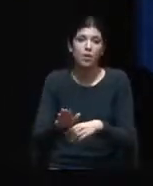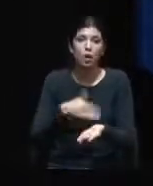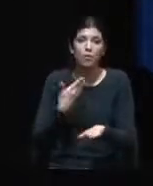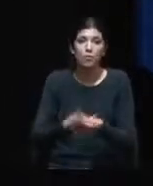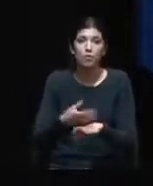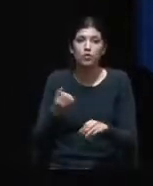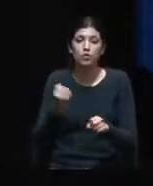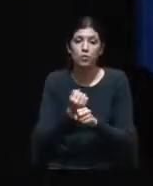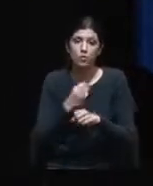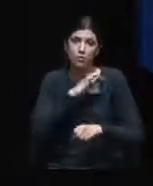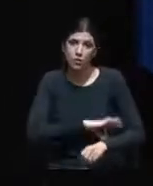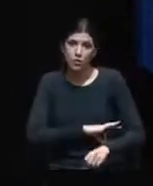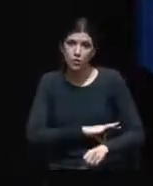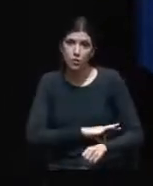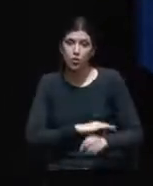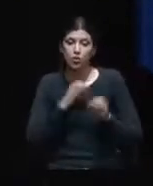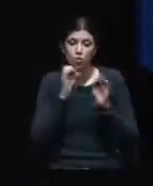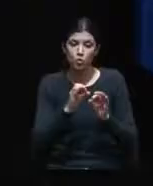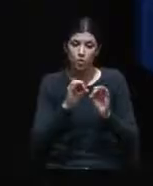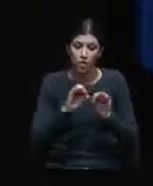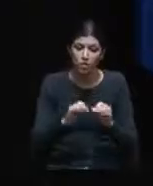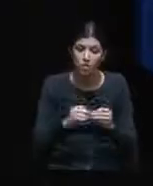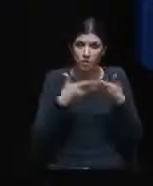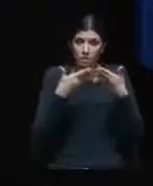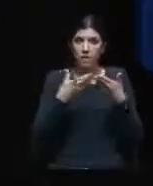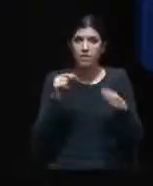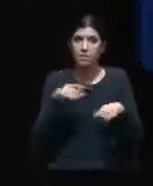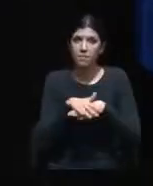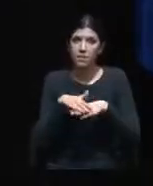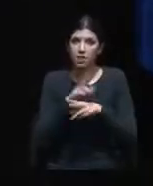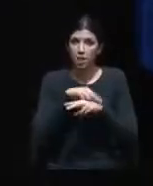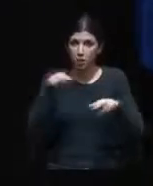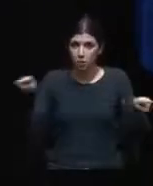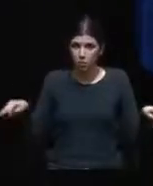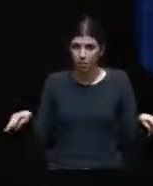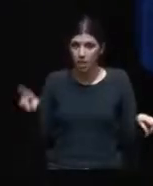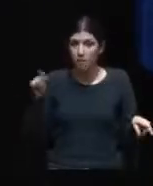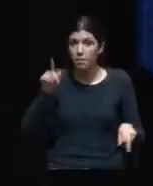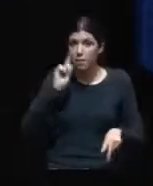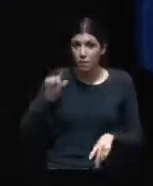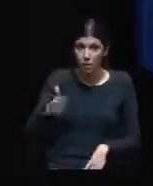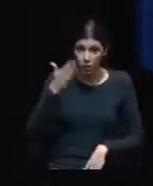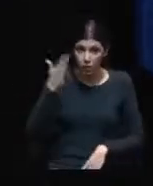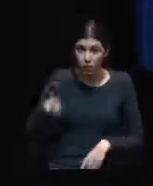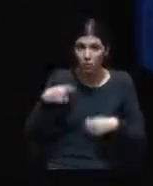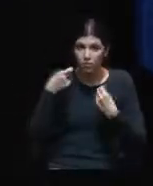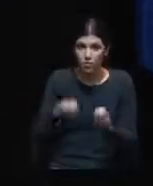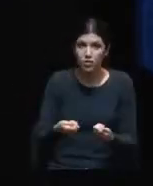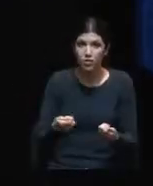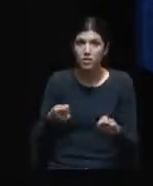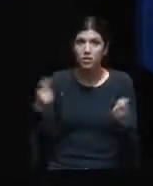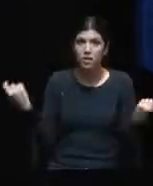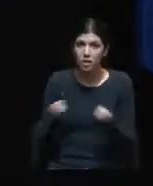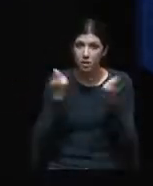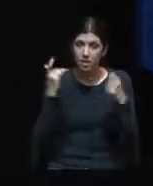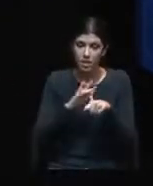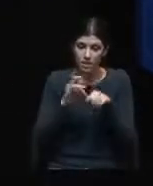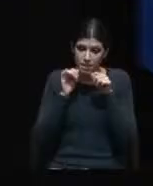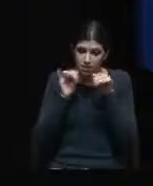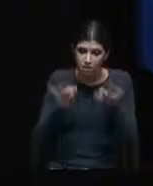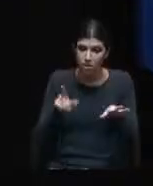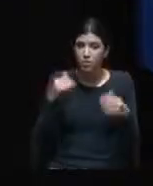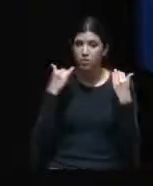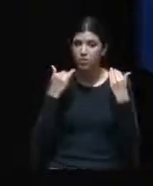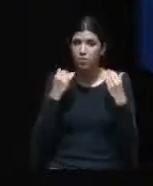reforço de profissionais nos cuidados primários e na rede hospitalar. É também fundamental investir nas campanhas de sensibilização